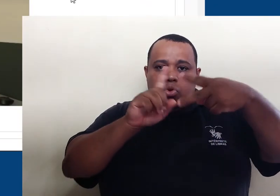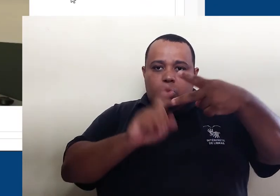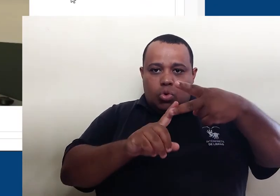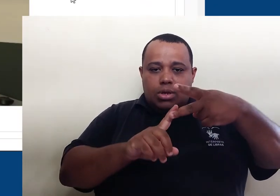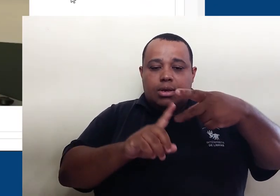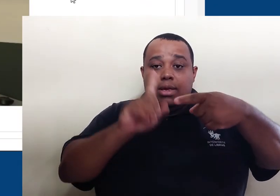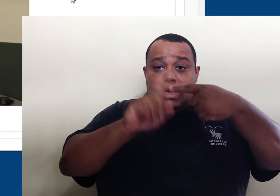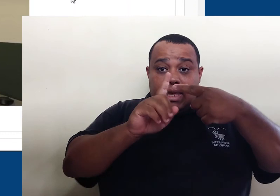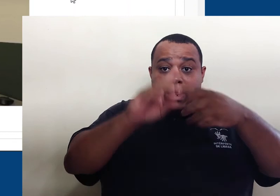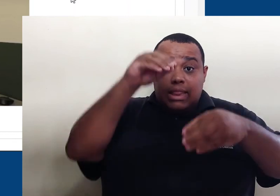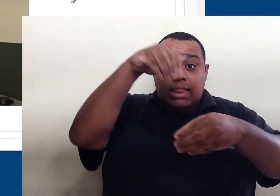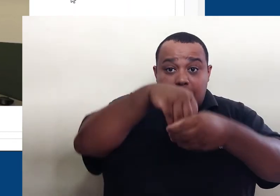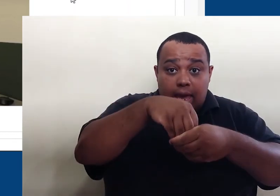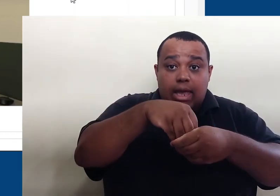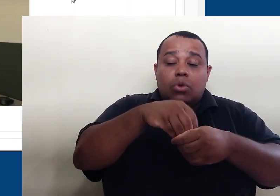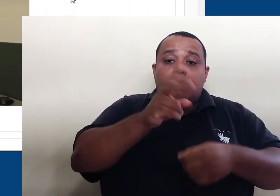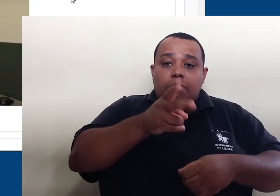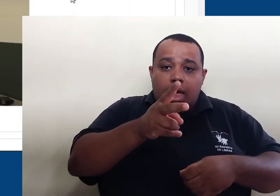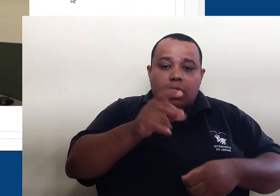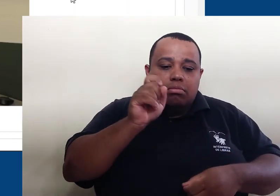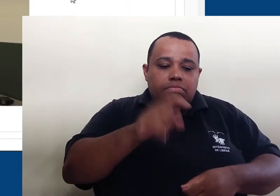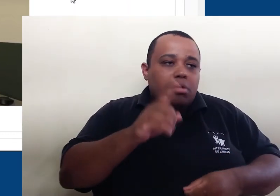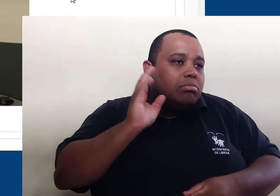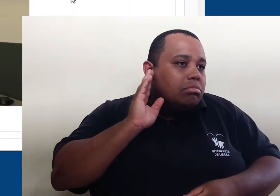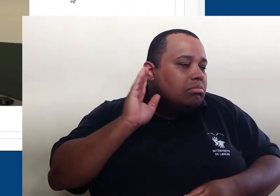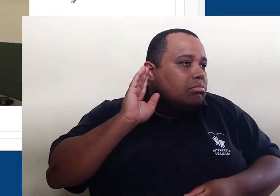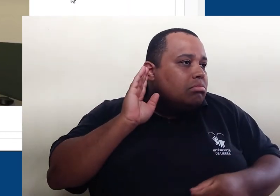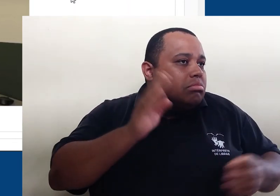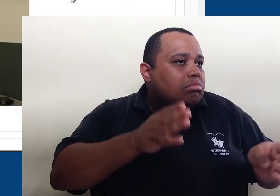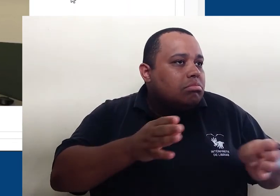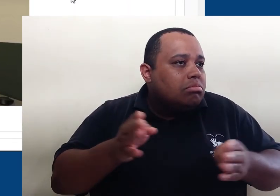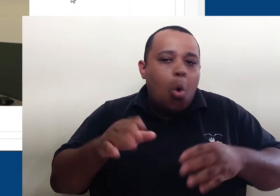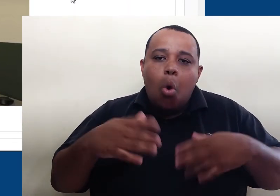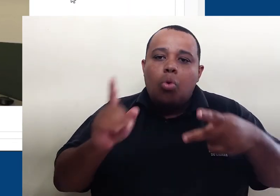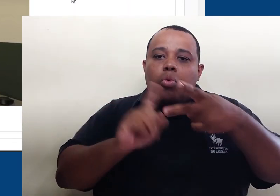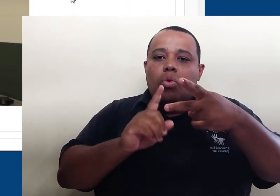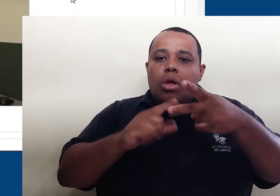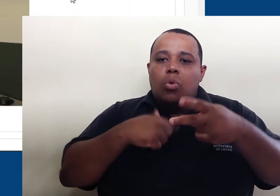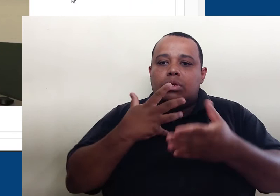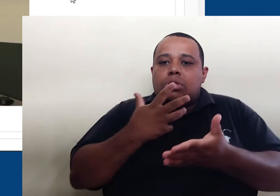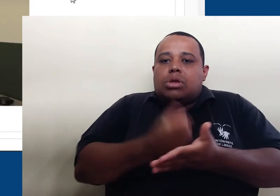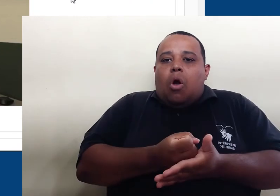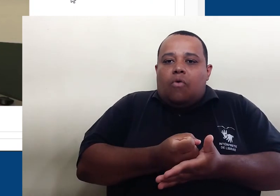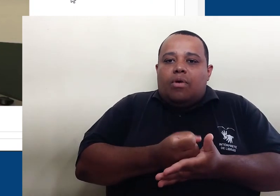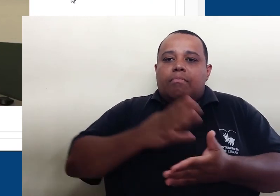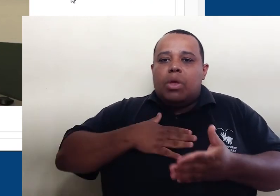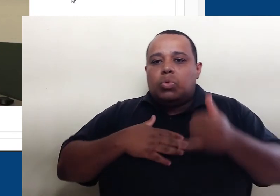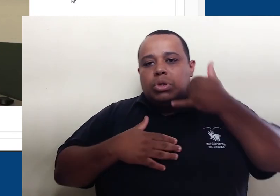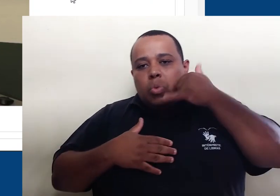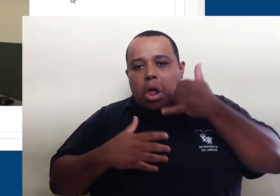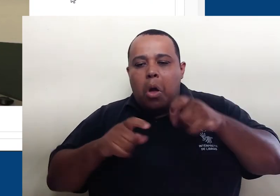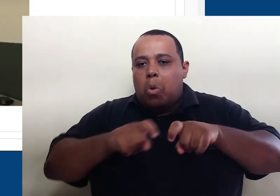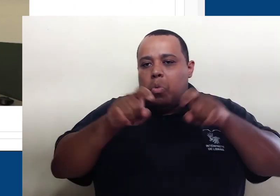opções. A primeira é para colocar um player para o pessoal ouvir online a aula, um arquivo de áudio online, e a outra opção é para o pessoal poder fazer o download da